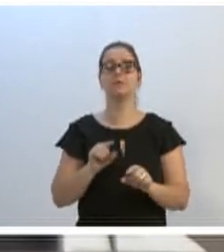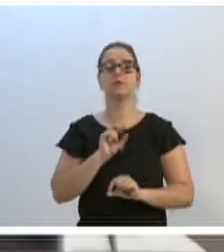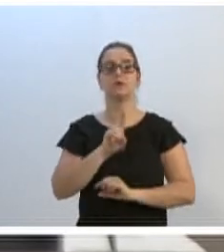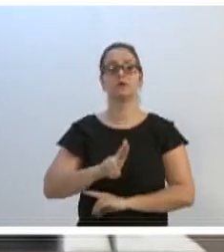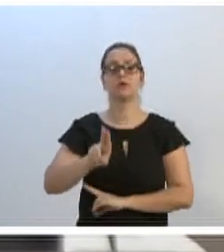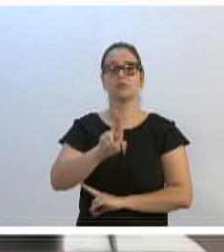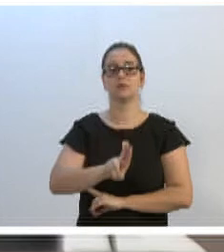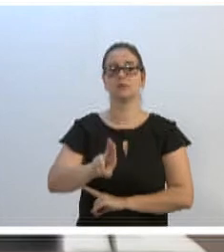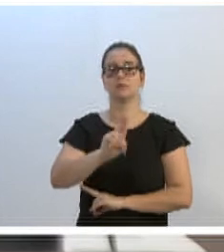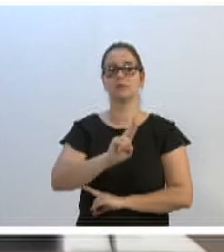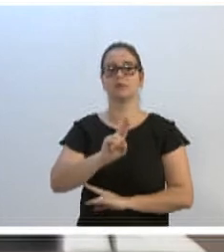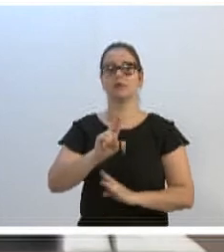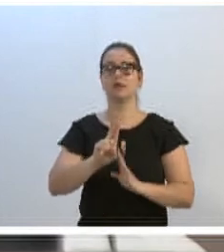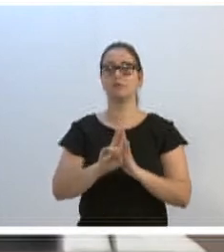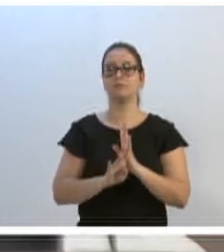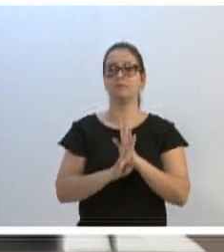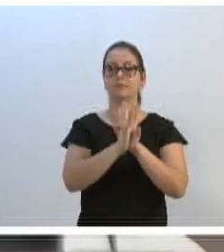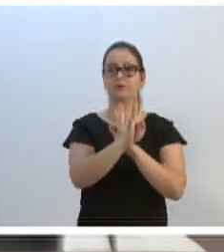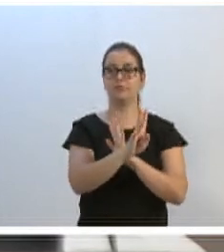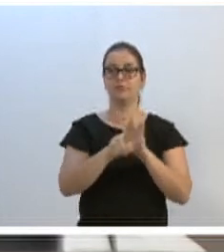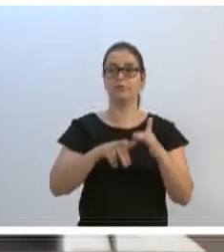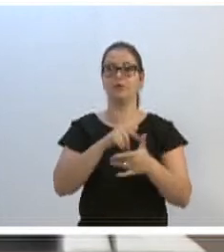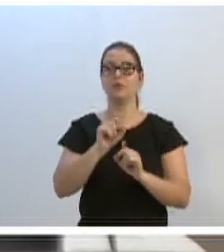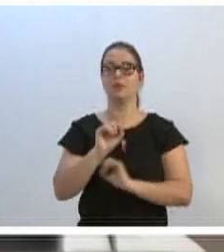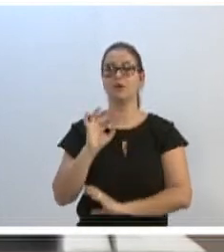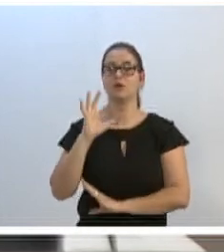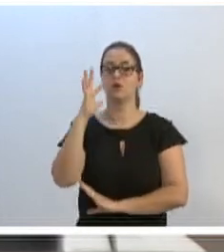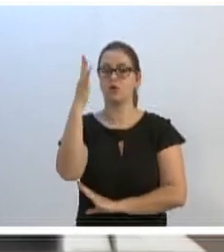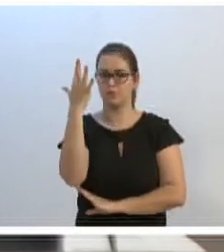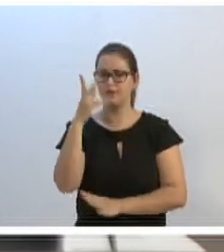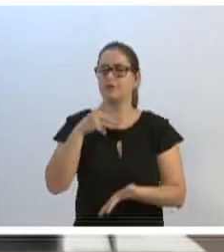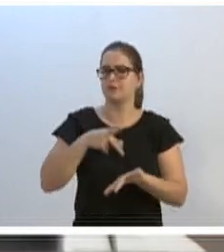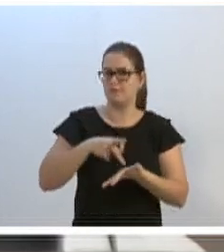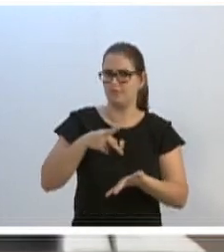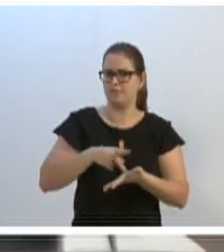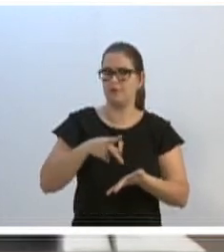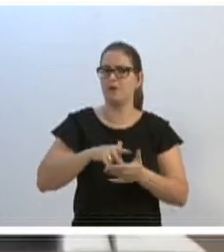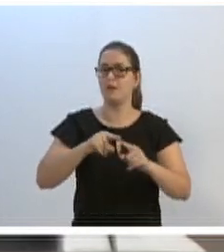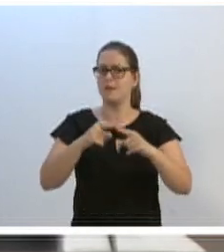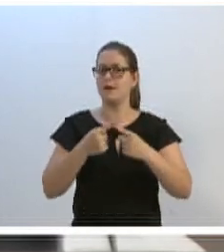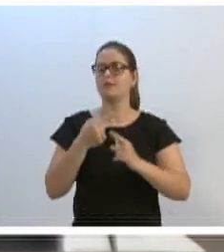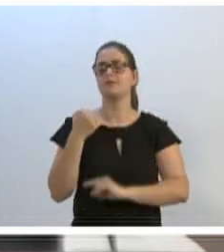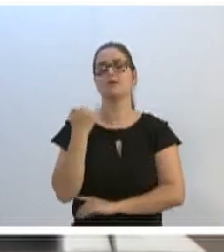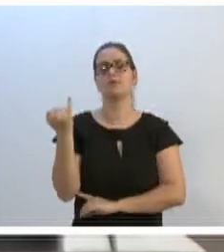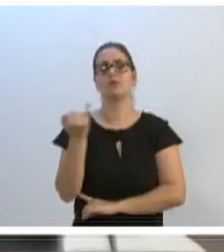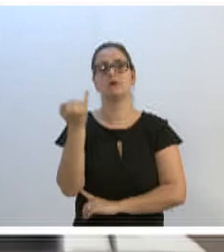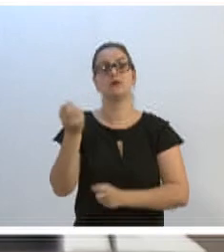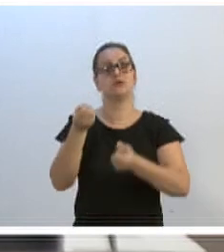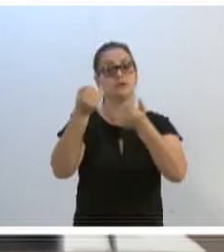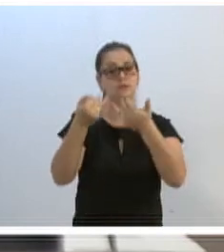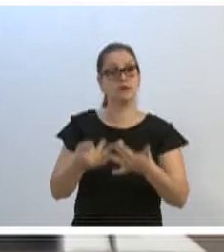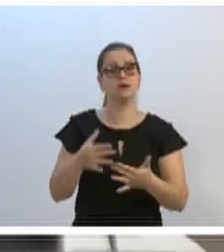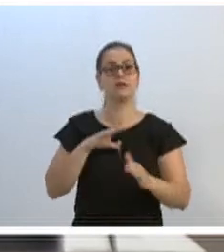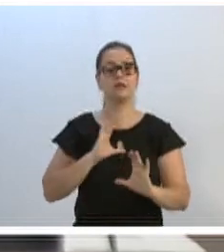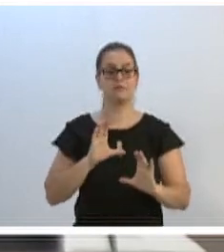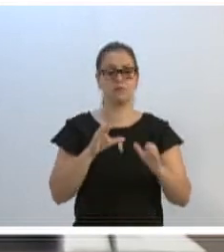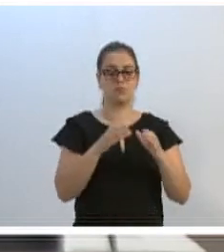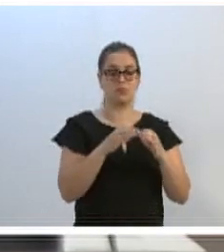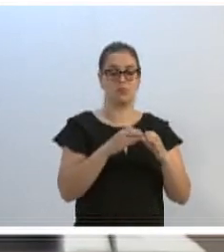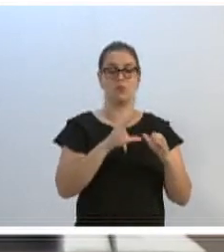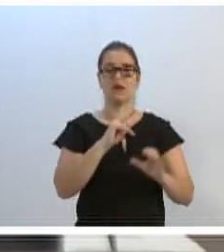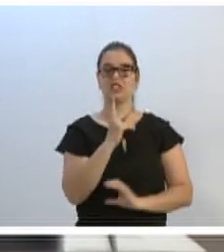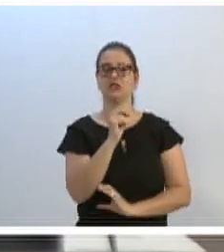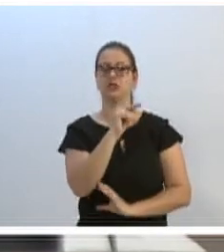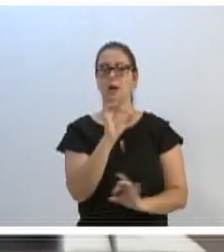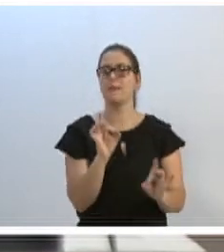usa a tribuna de falar aquilo que realmente aconteceu e que acontece, mas é importante salientar também que já existia uma chapa pronta.